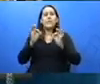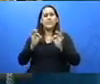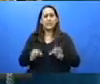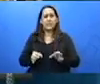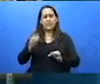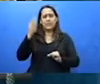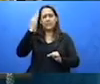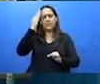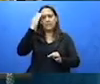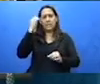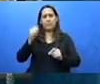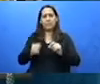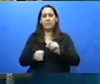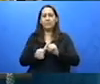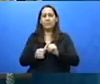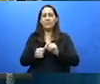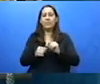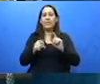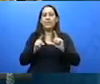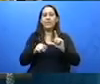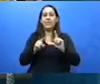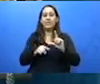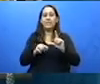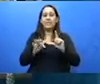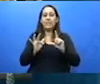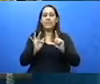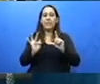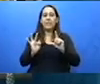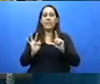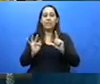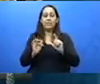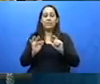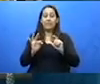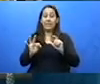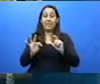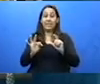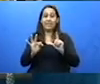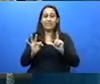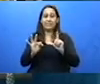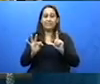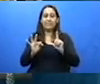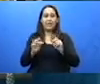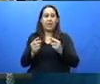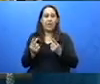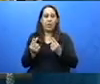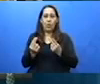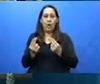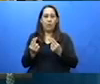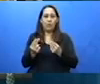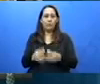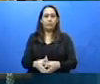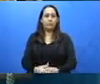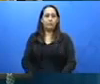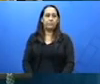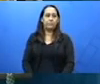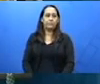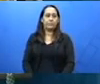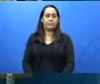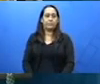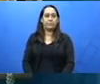já sabe fazer o T, certo? Por quê? O T é a mesma coisa. Ó a